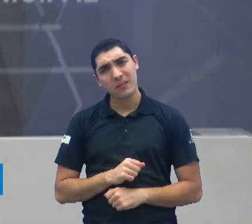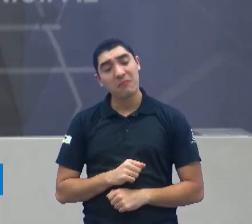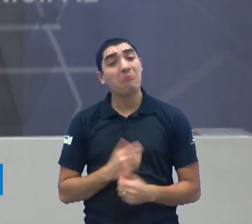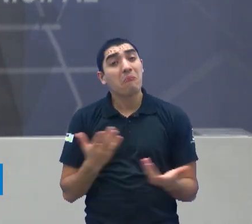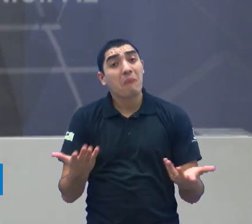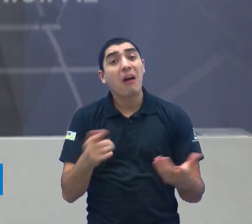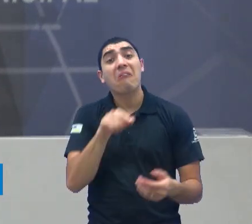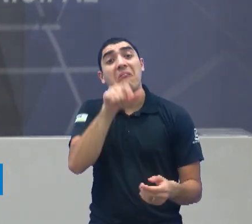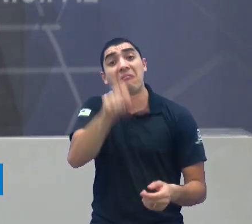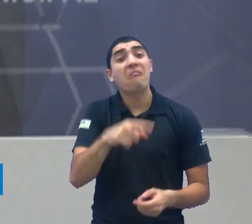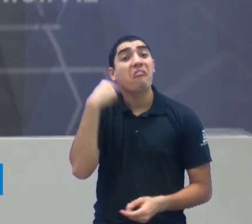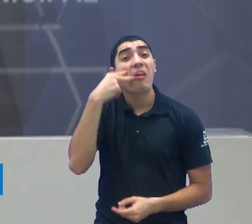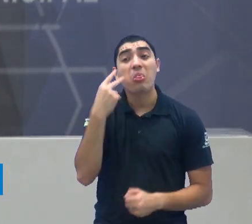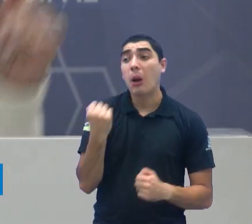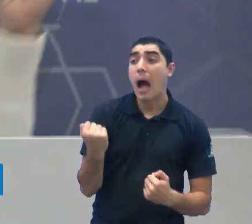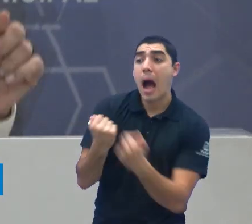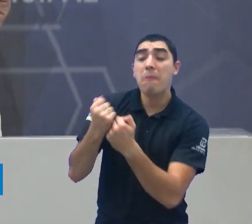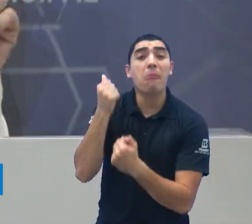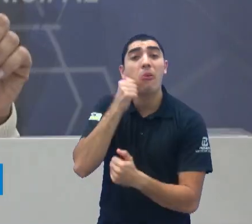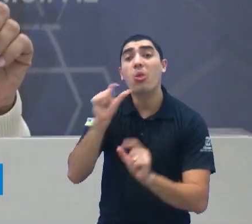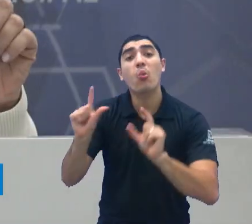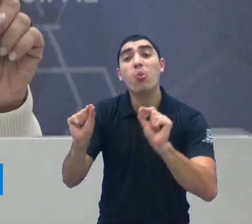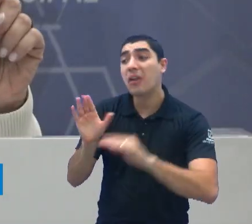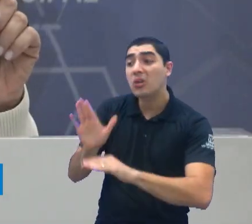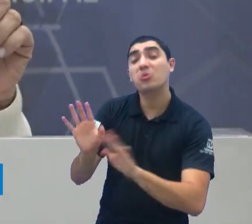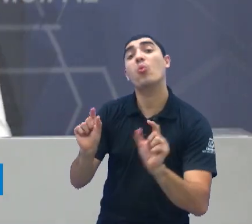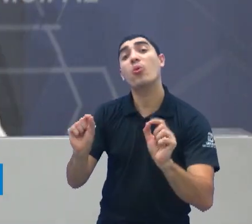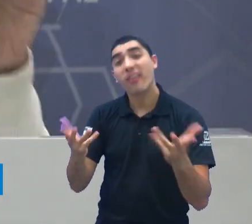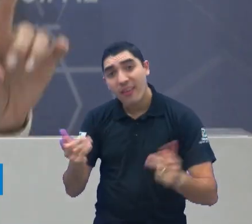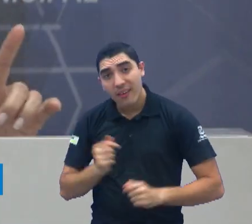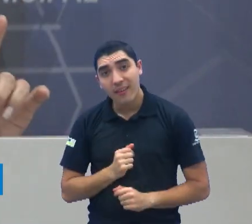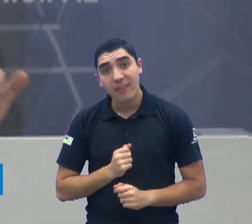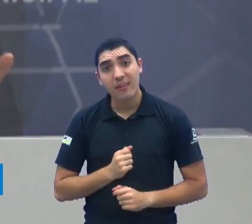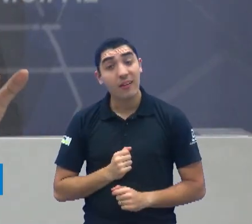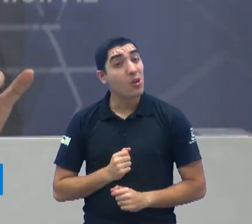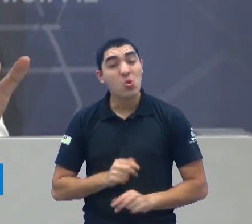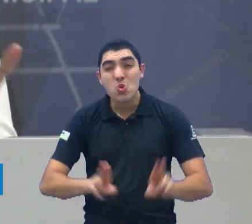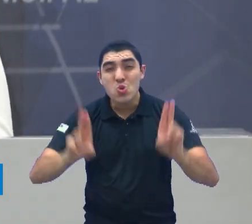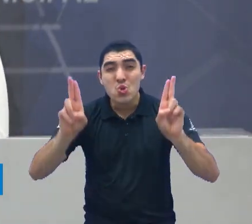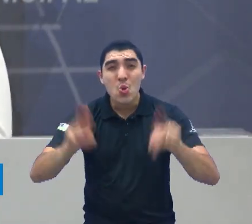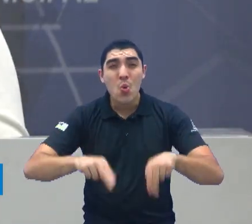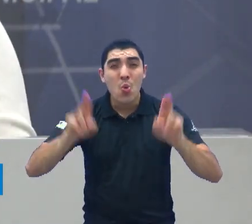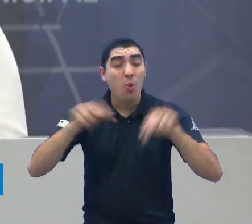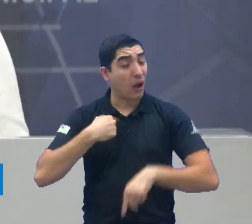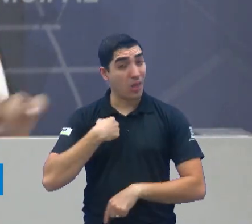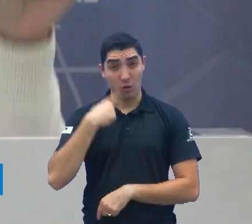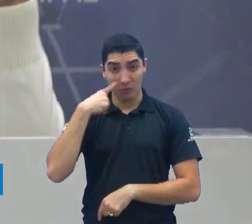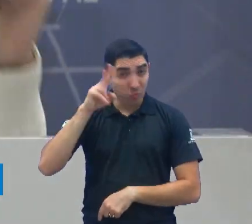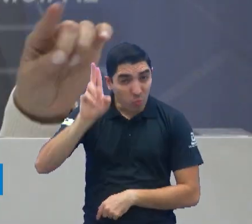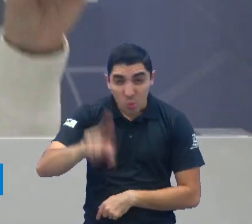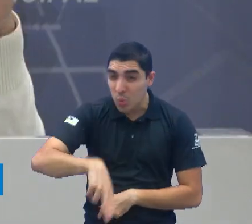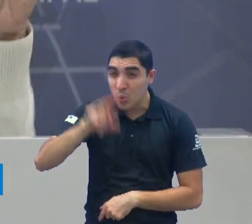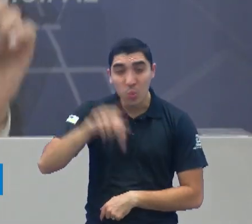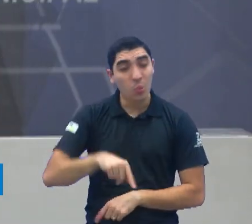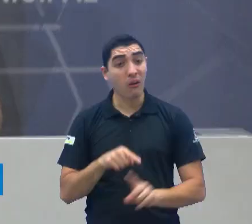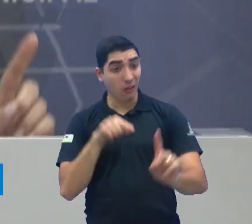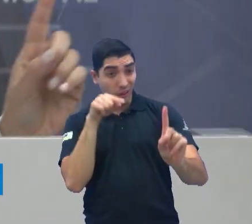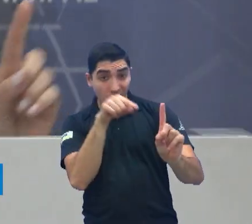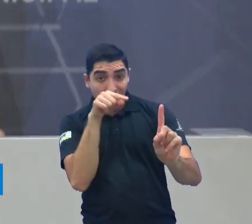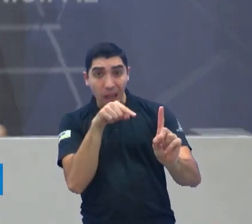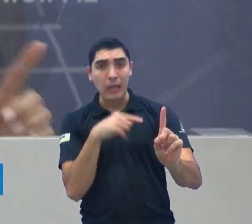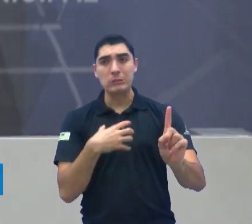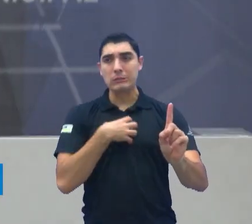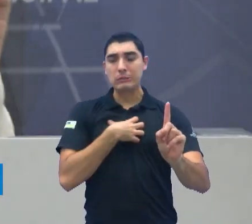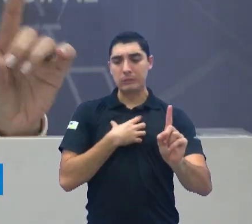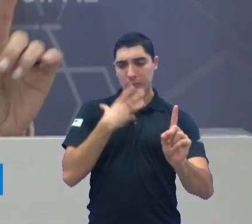mulher que esse vereador fez? Quando? Nunca vi a mesma